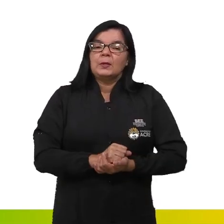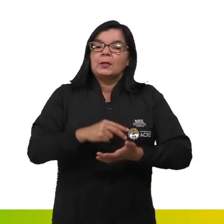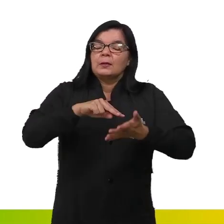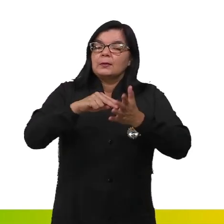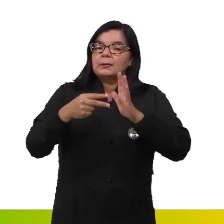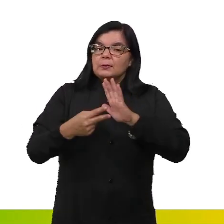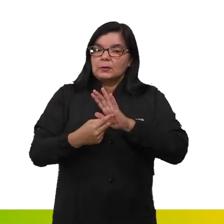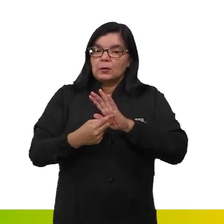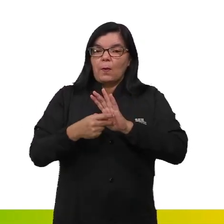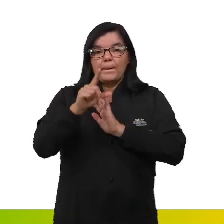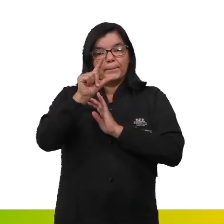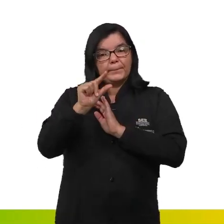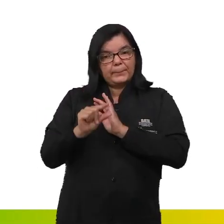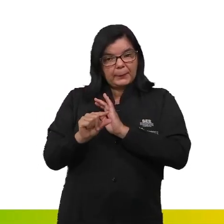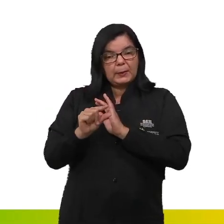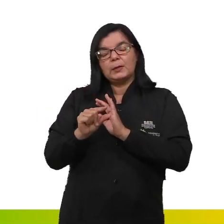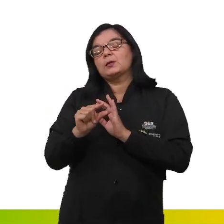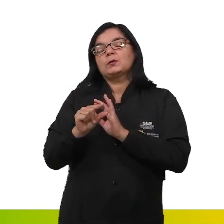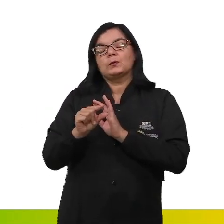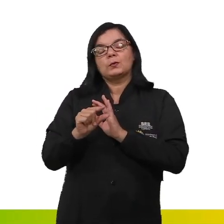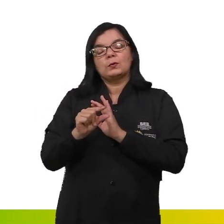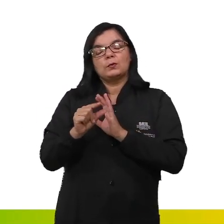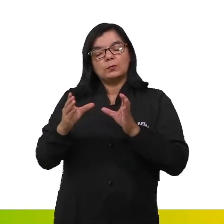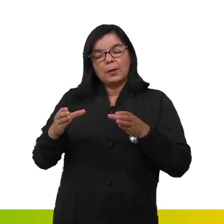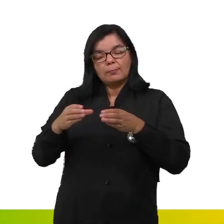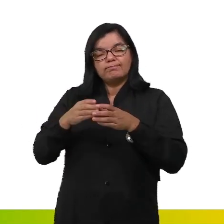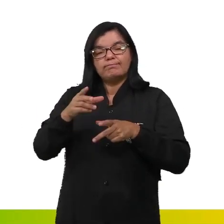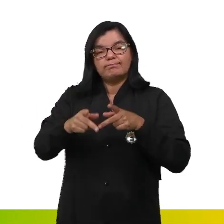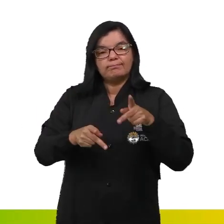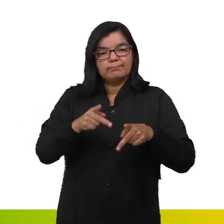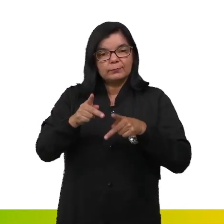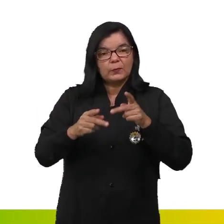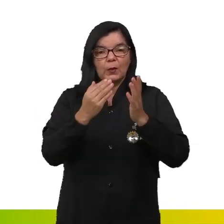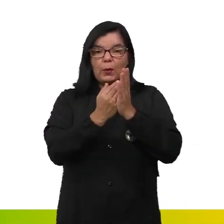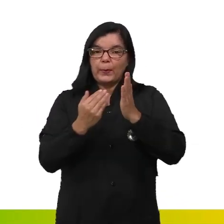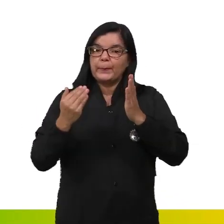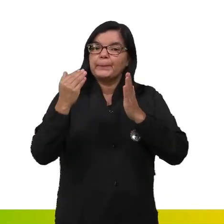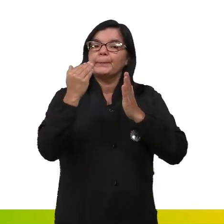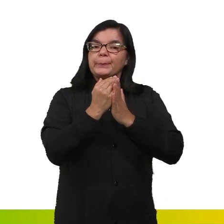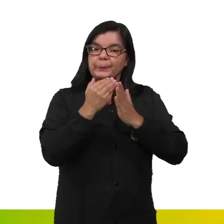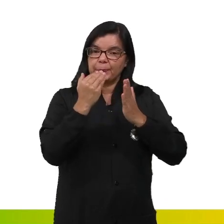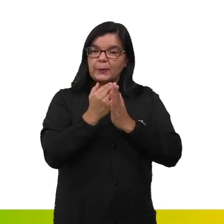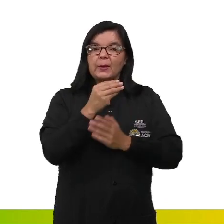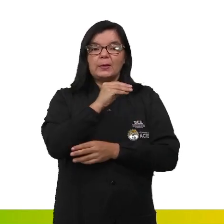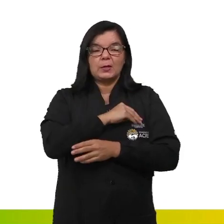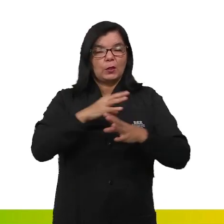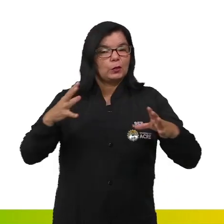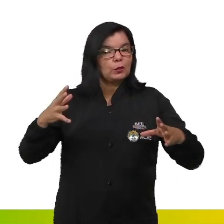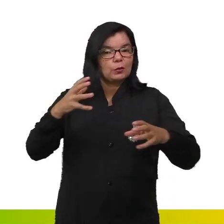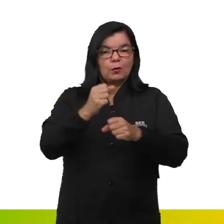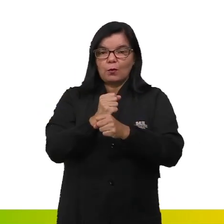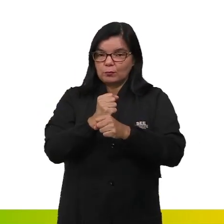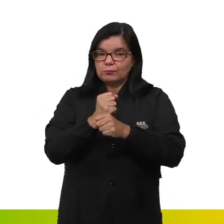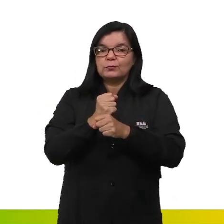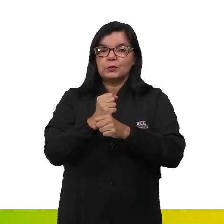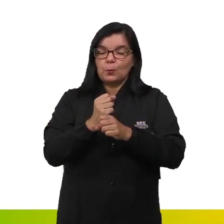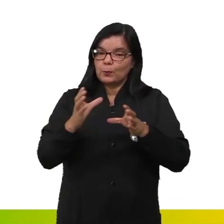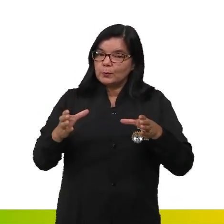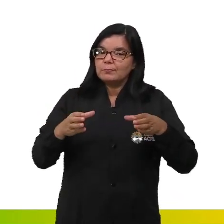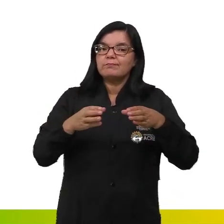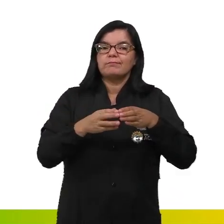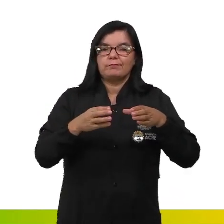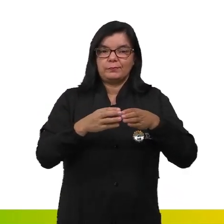Então, quanto menor essa parcela da população, quanto maior for a porção da renda total acumulada por esse